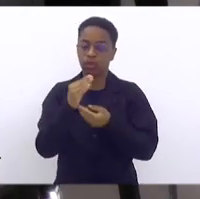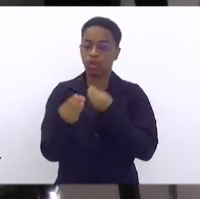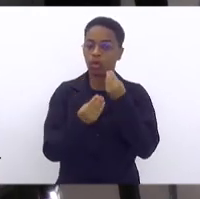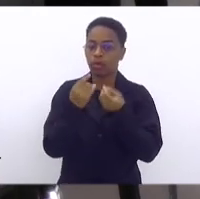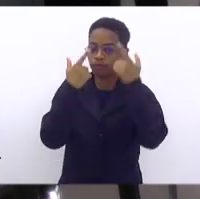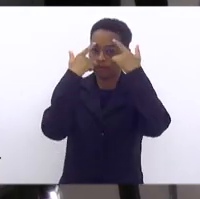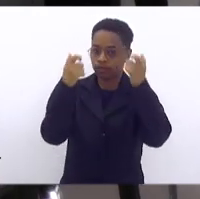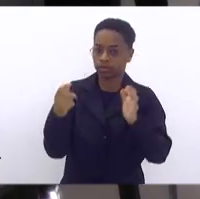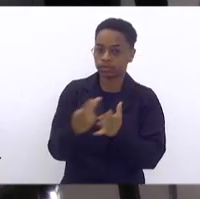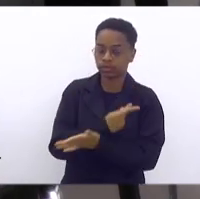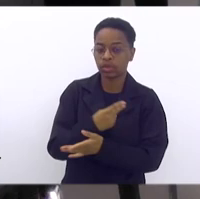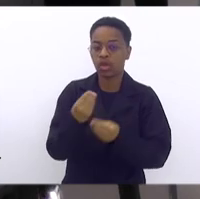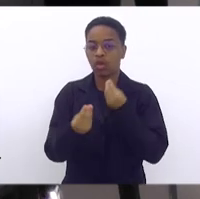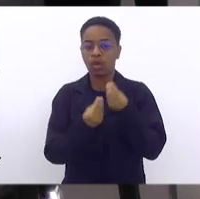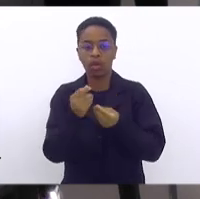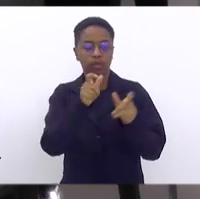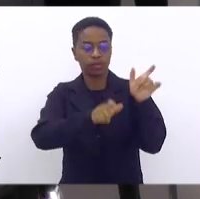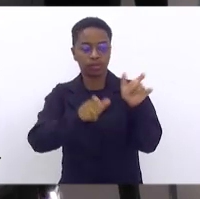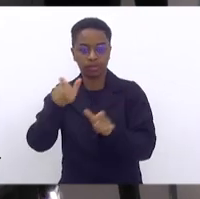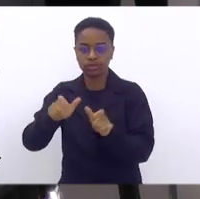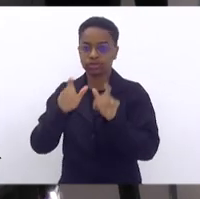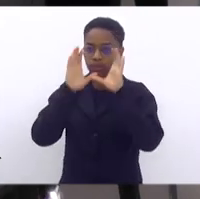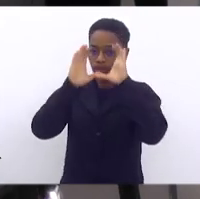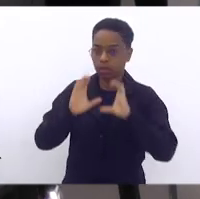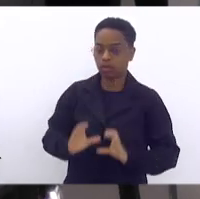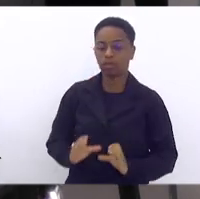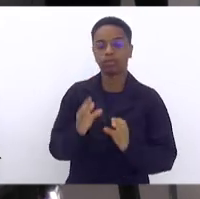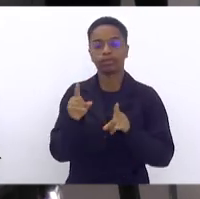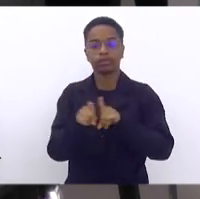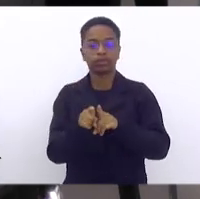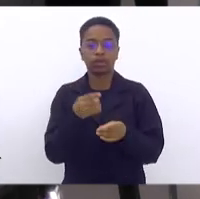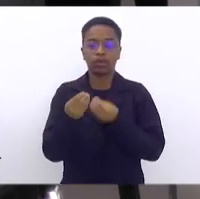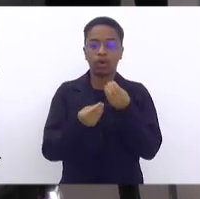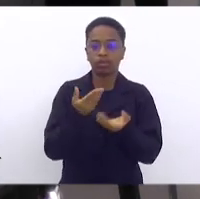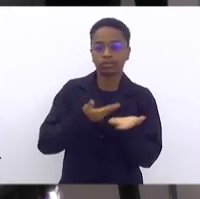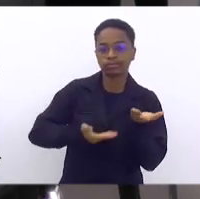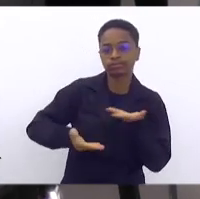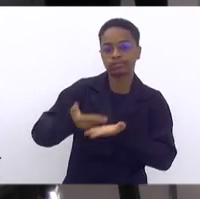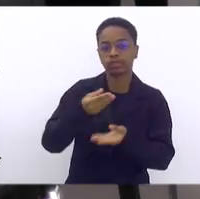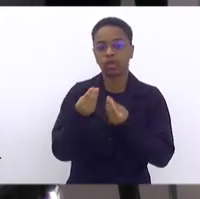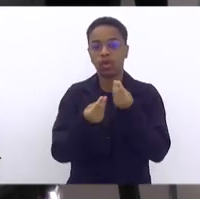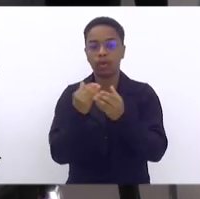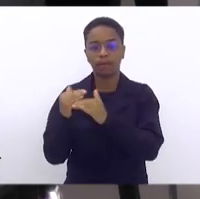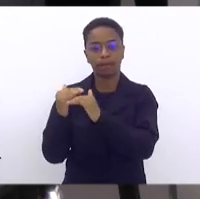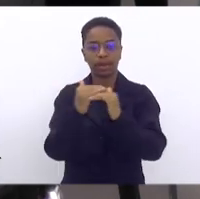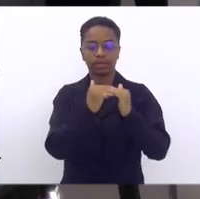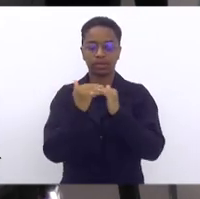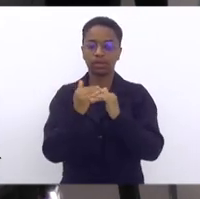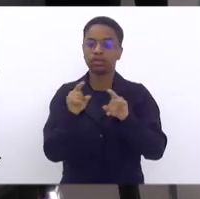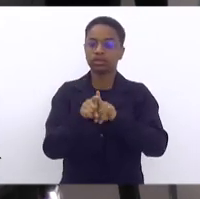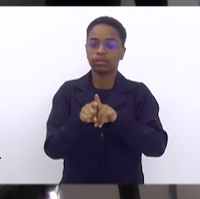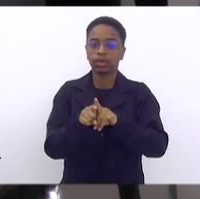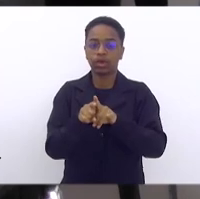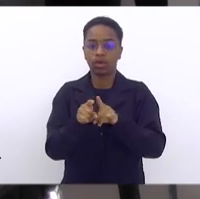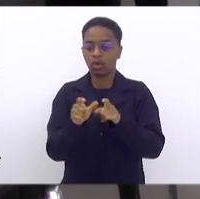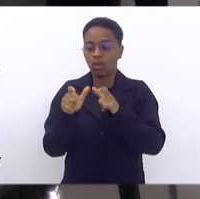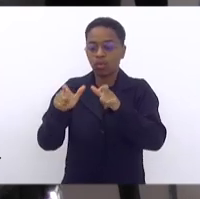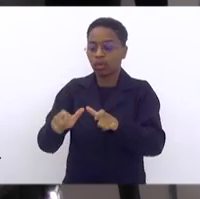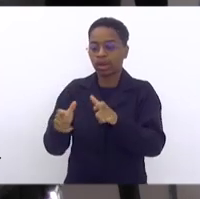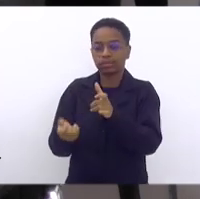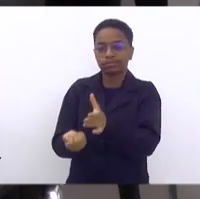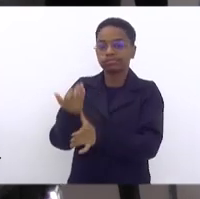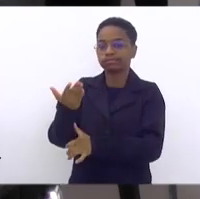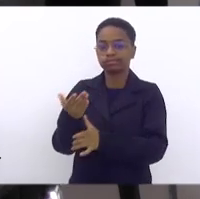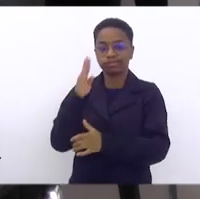se comporta, como os agressores se comportam, quais são as dinâmicas, quais são os padrões, aonde a gente pode mirar se a gente não tem